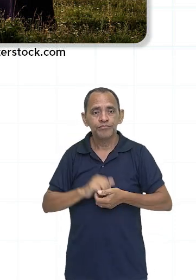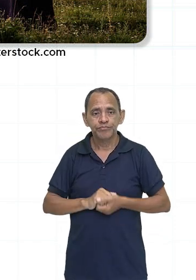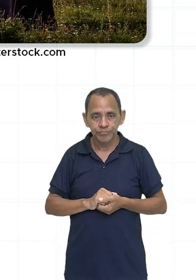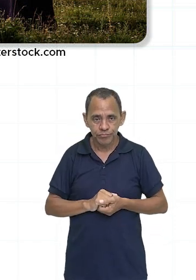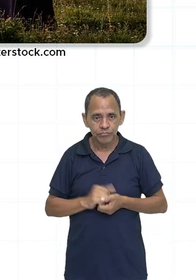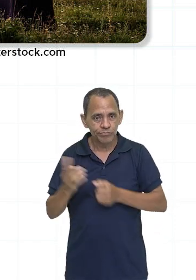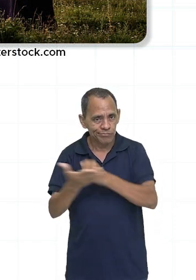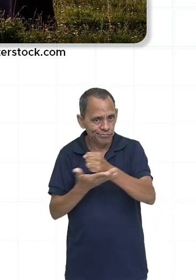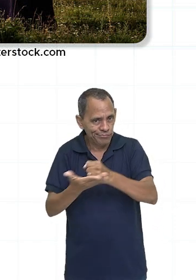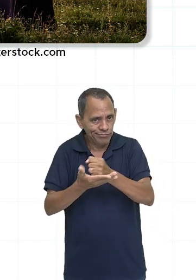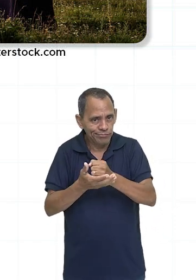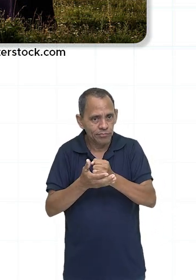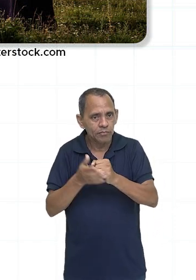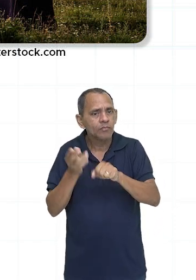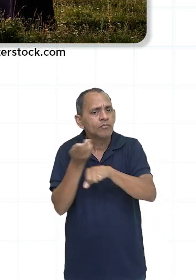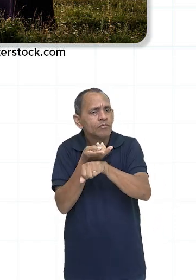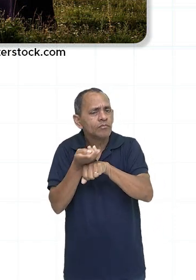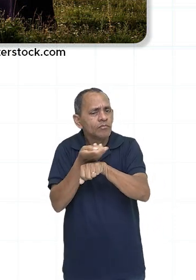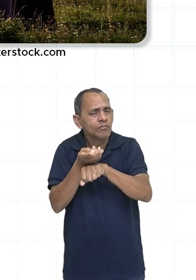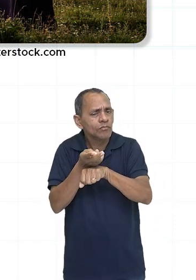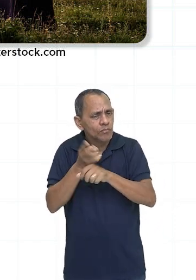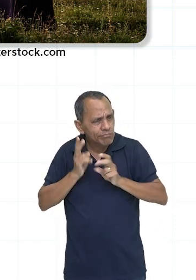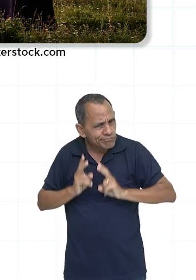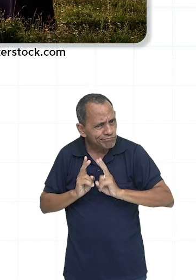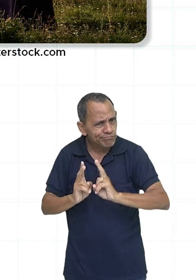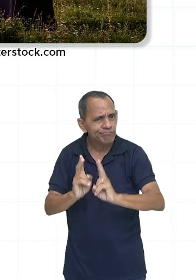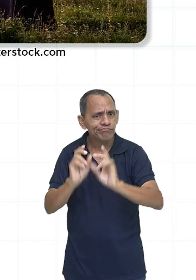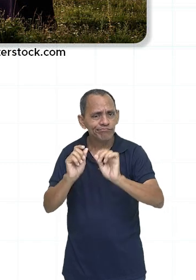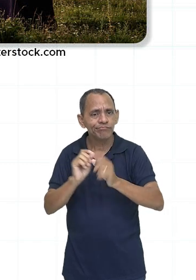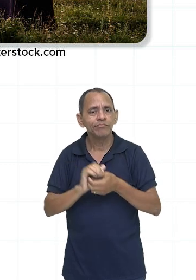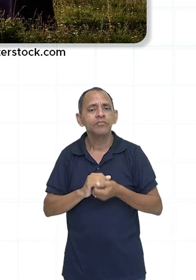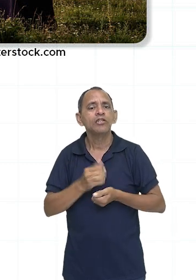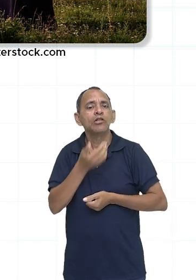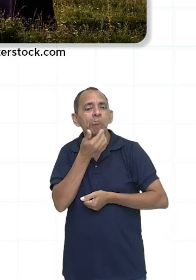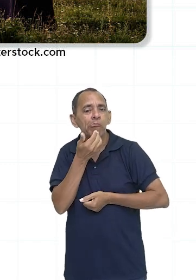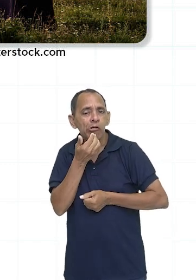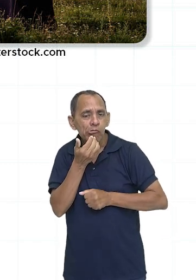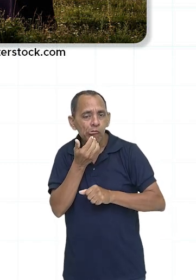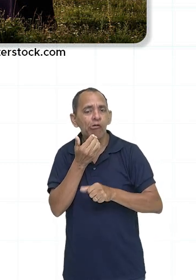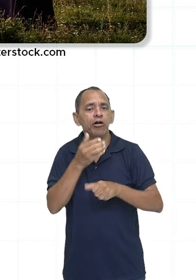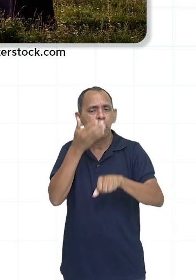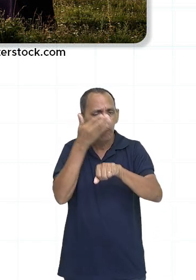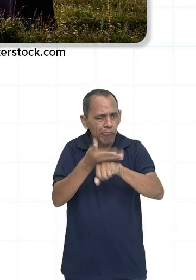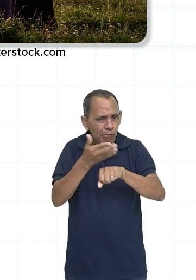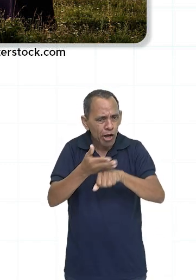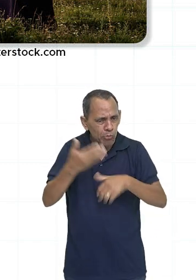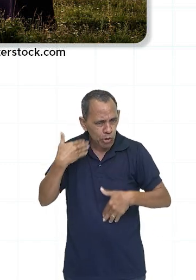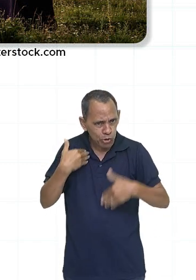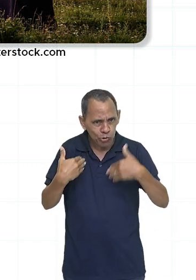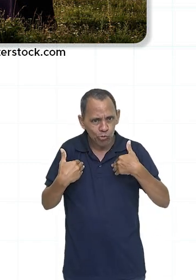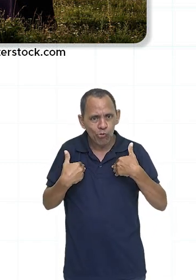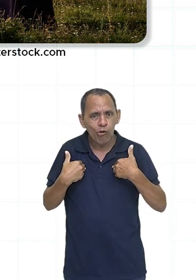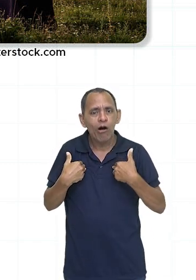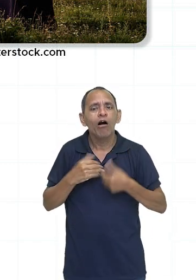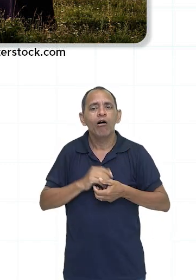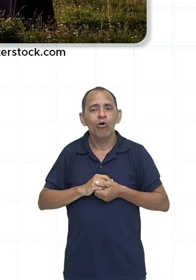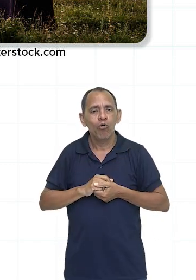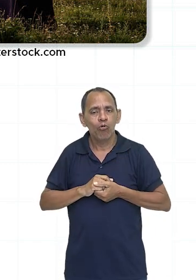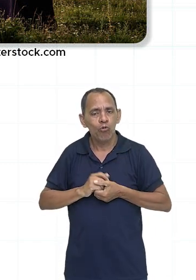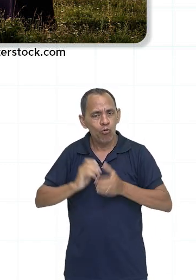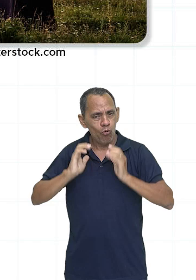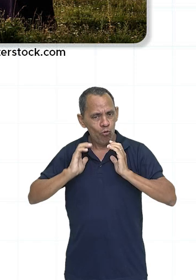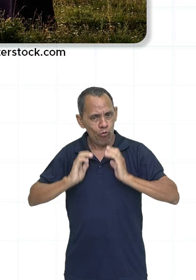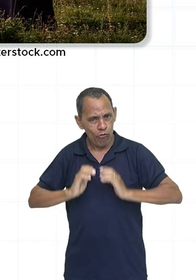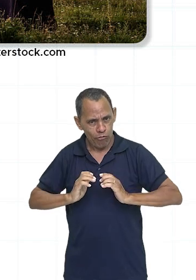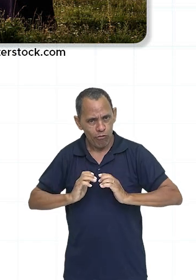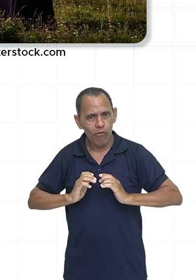Kendo, ela baseia-se na busca constante do aperfeiçoamento pessoal, no sentido da honra,